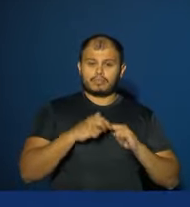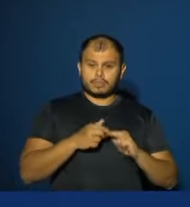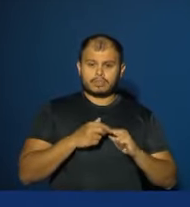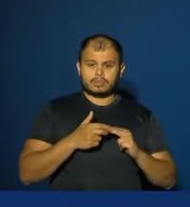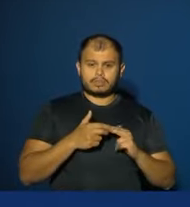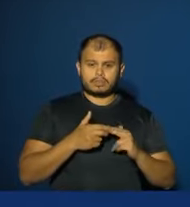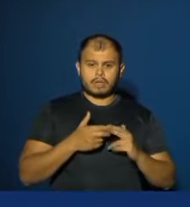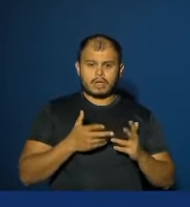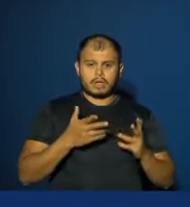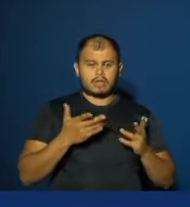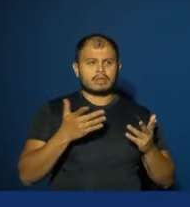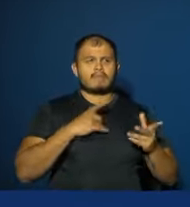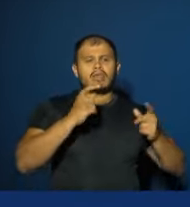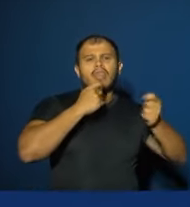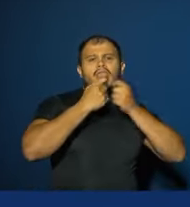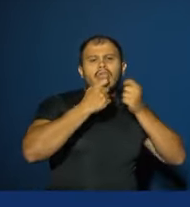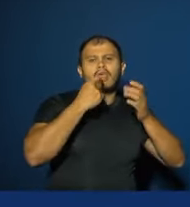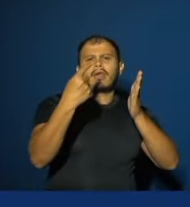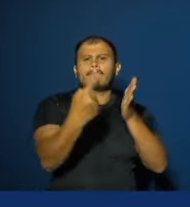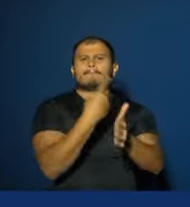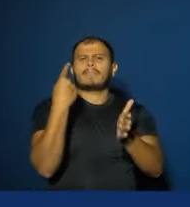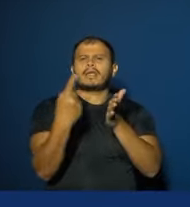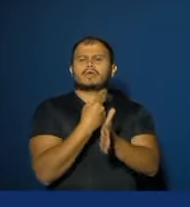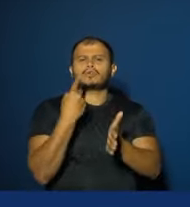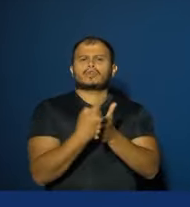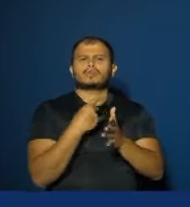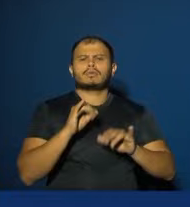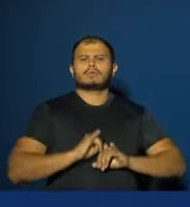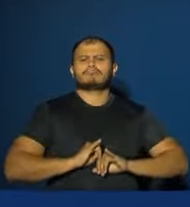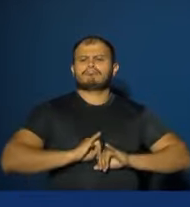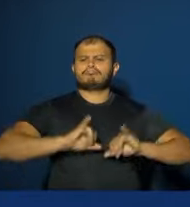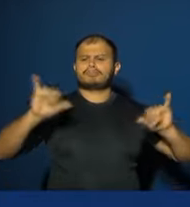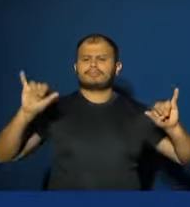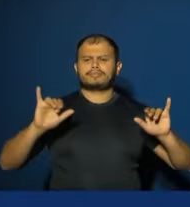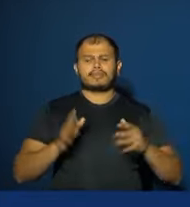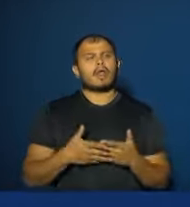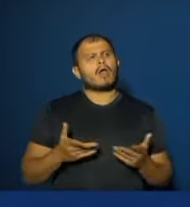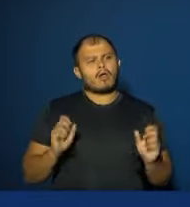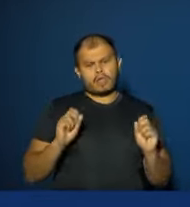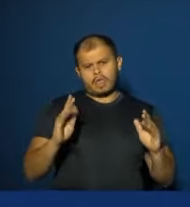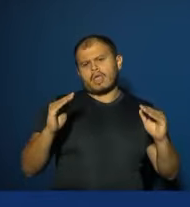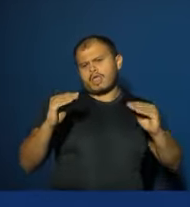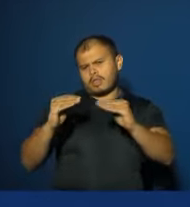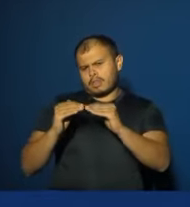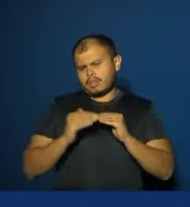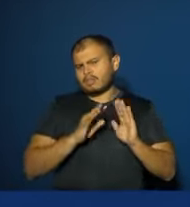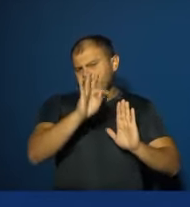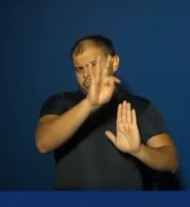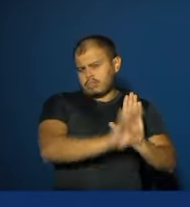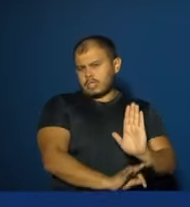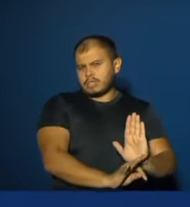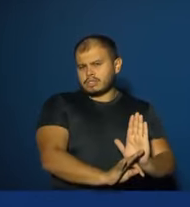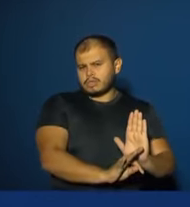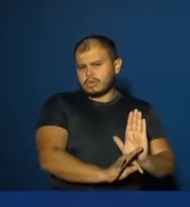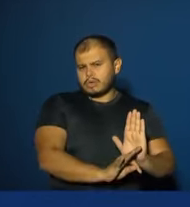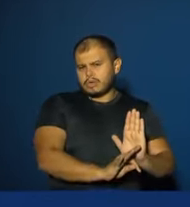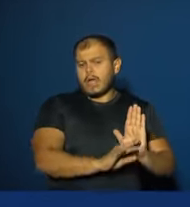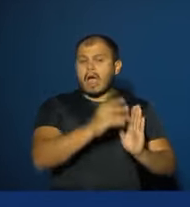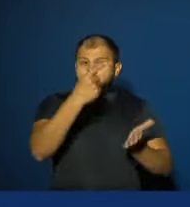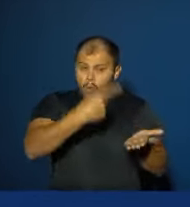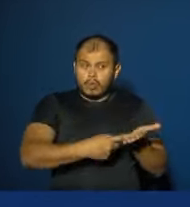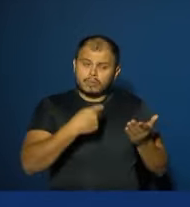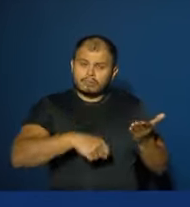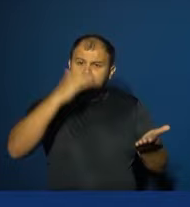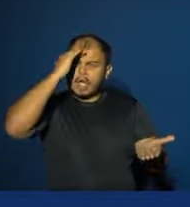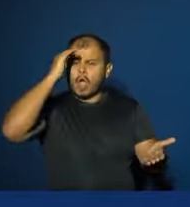a imprensa me perguntou da declaração, do texto dele, eu digo que eu concordo integralmente com o texto dele. O acordo é para ser